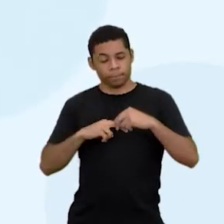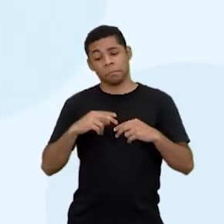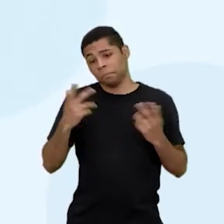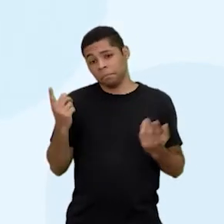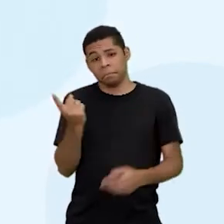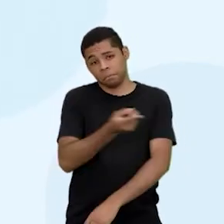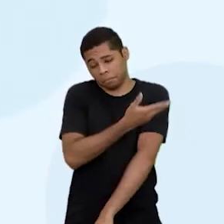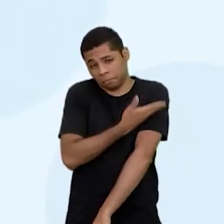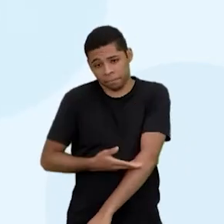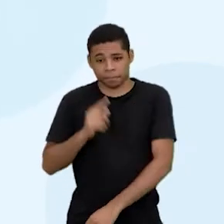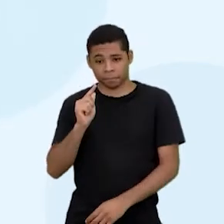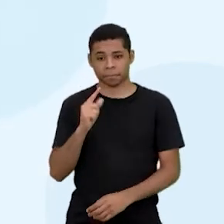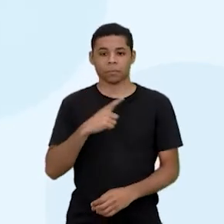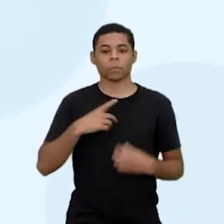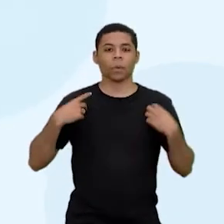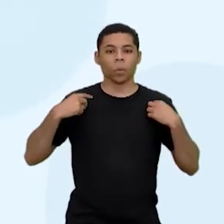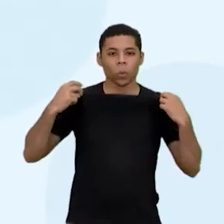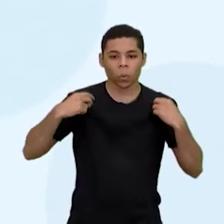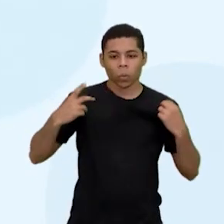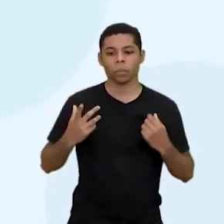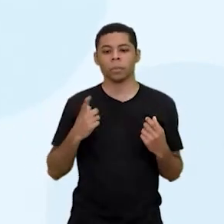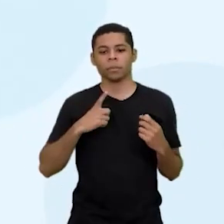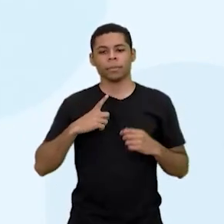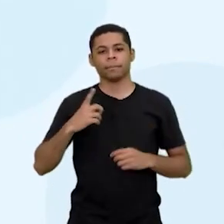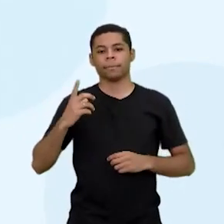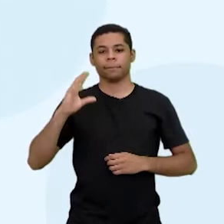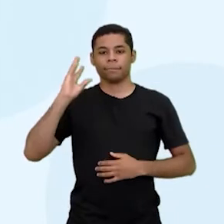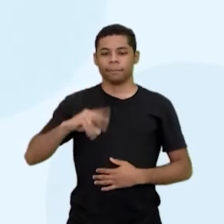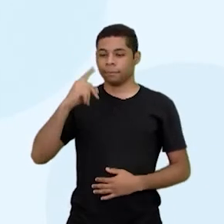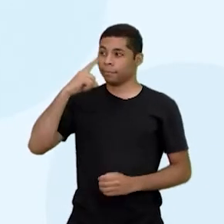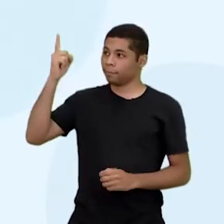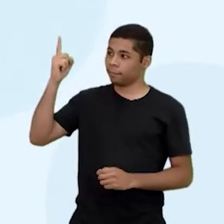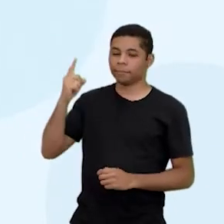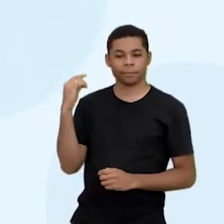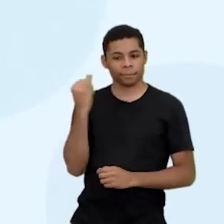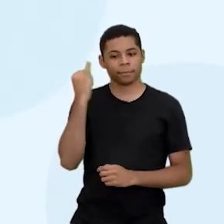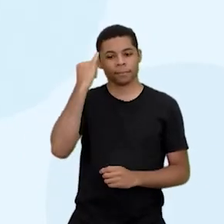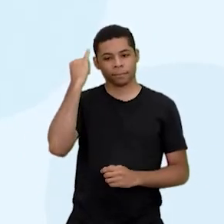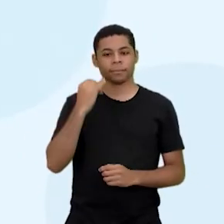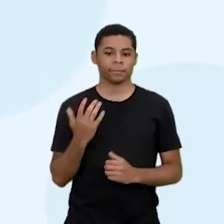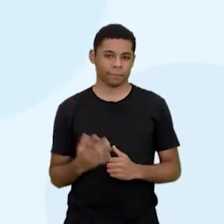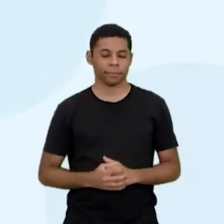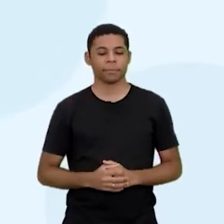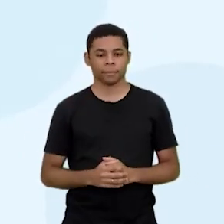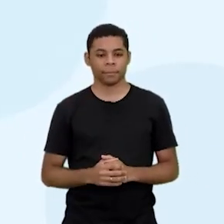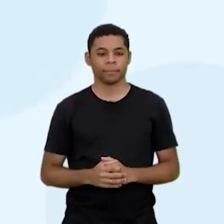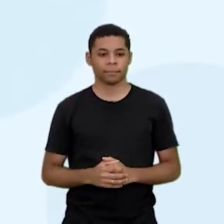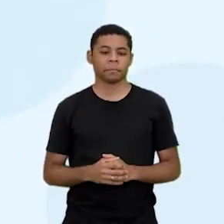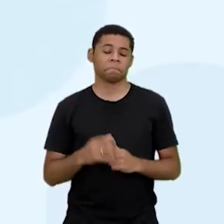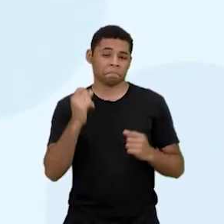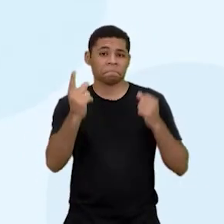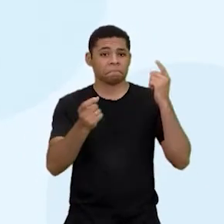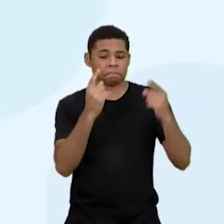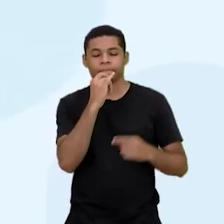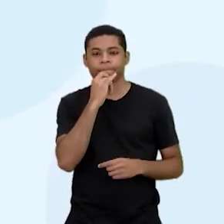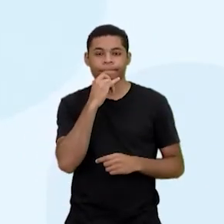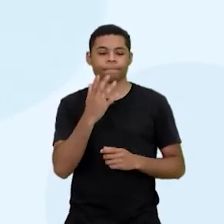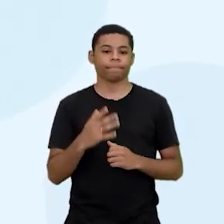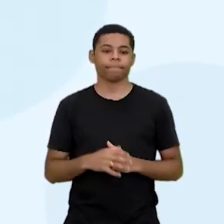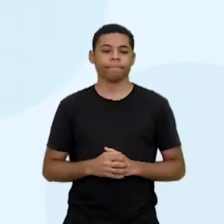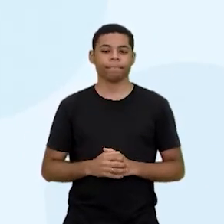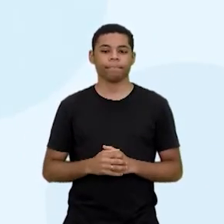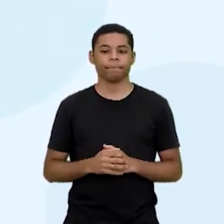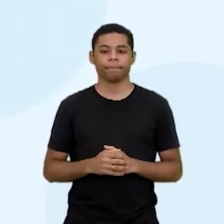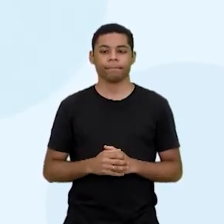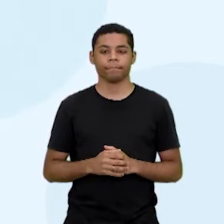geralmente a gente descreve a roupa, toda essa indumentária é importante ali também. Às vezes também